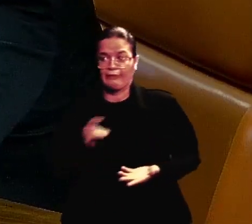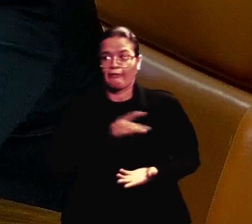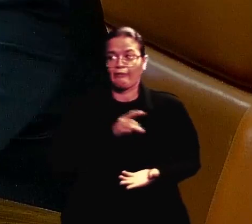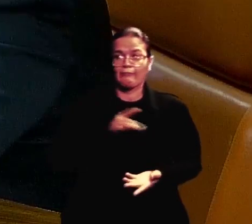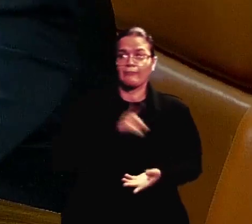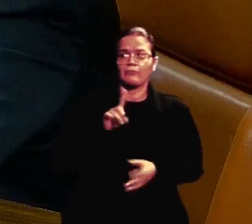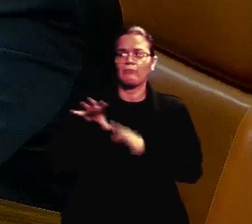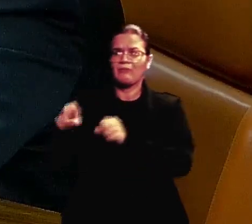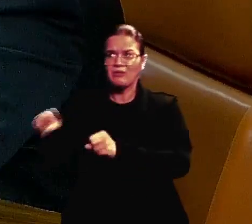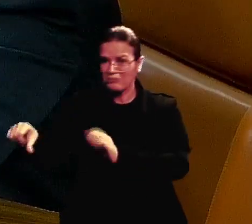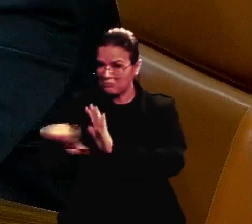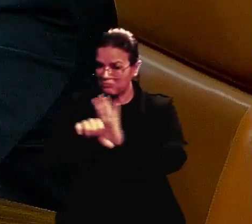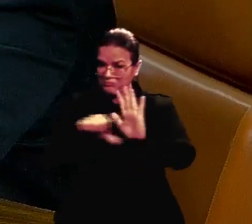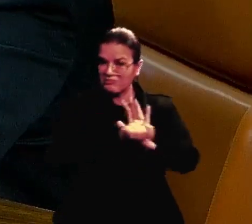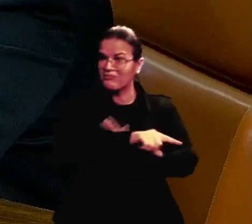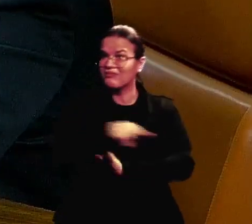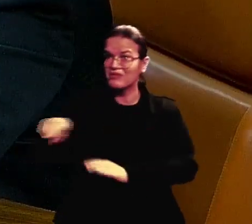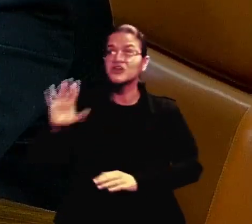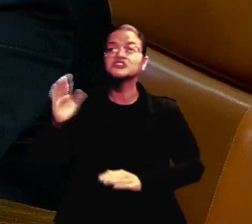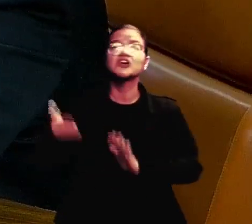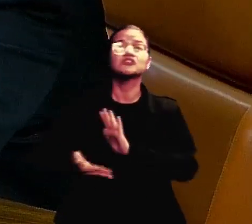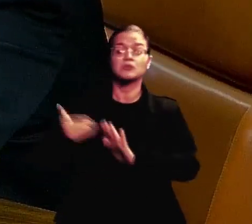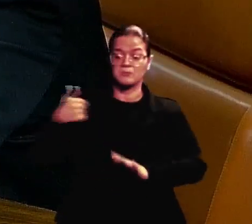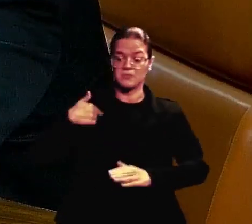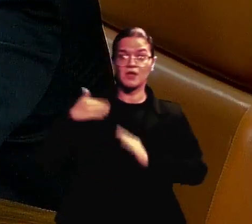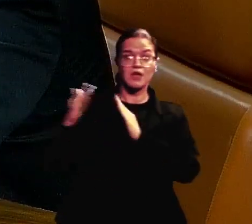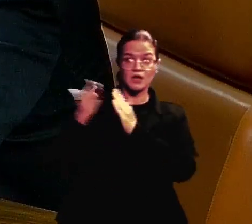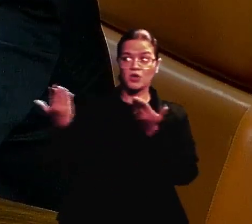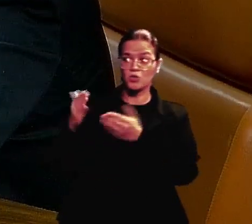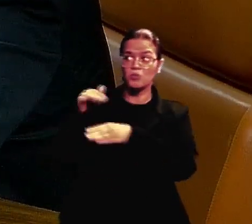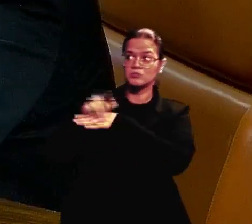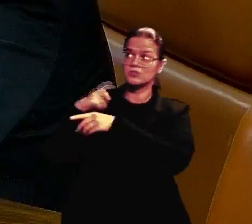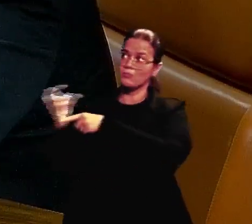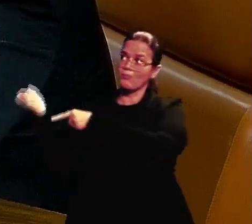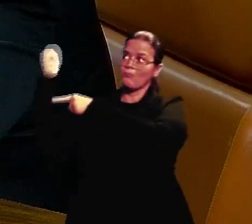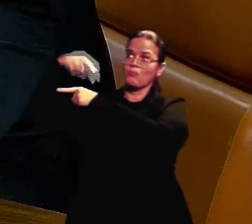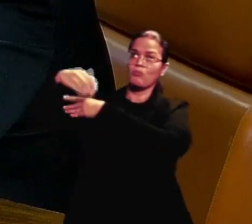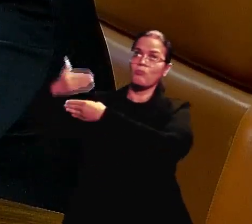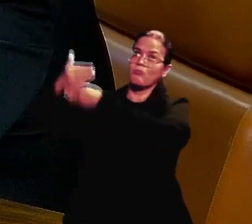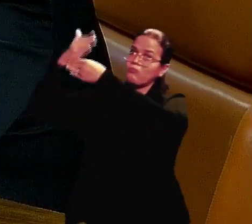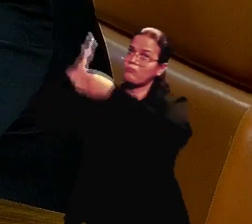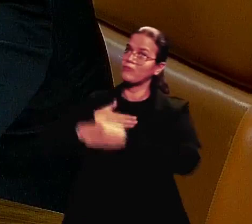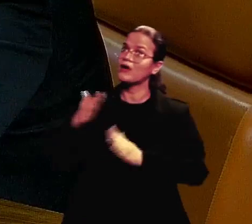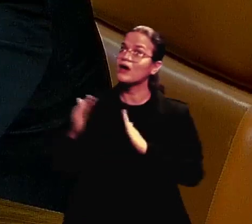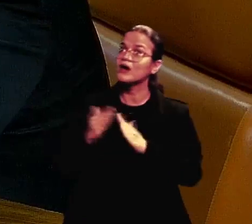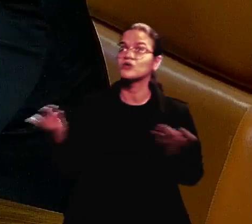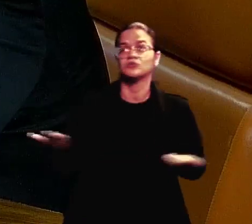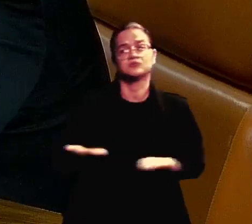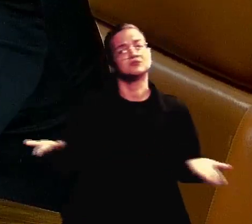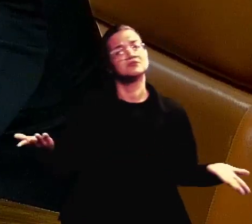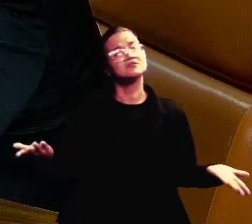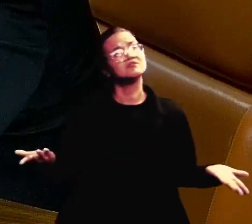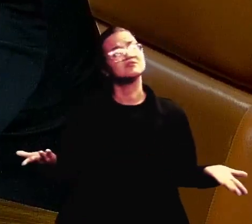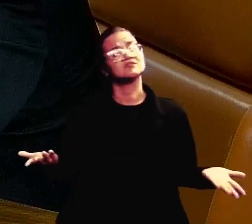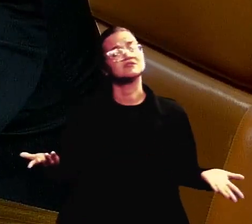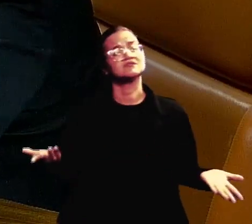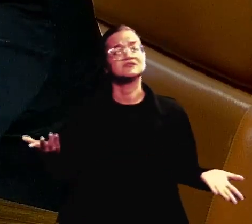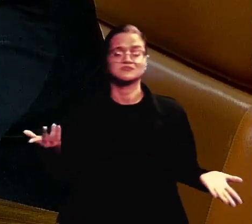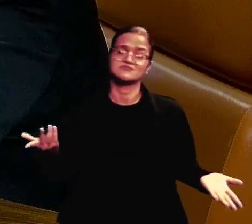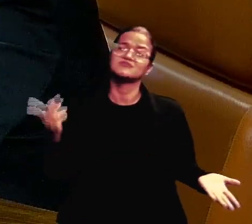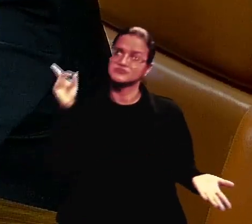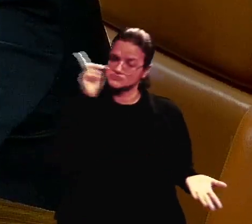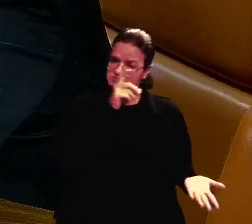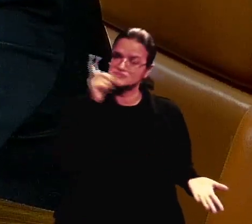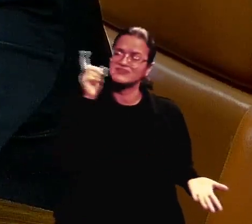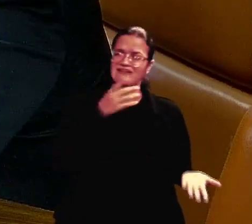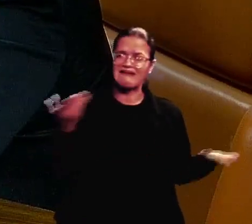lá, ué. E bandido hoje, nós tiramos um bandido dentro da minha casa essa noite, pulando muro. Tá louco. Uai, pelo amor de Deus.